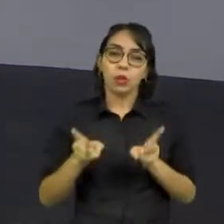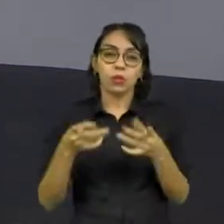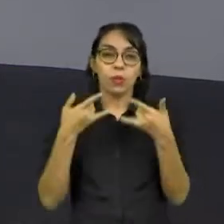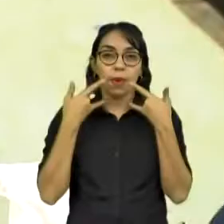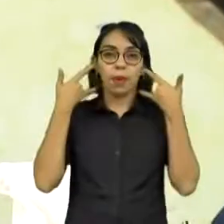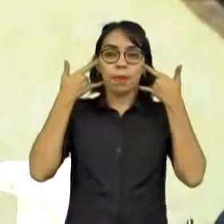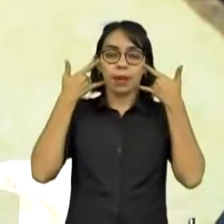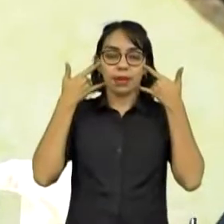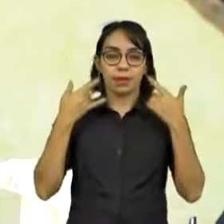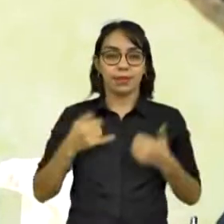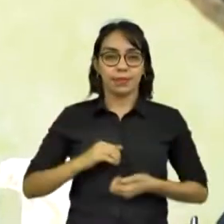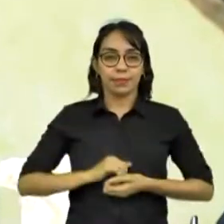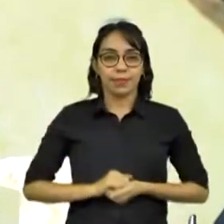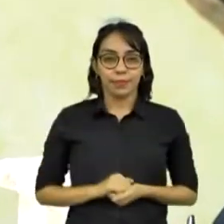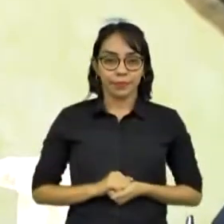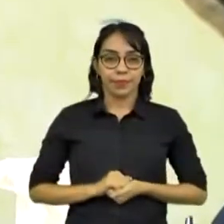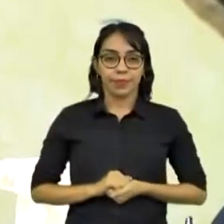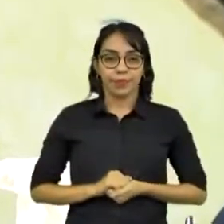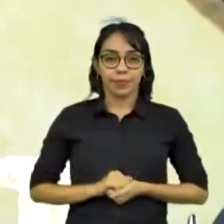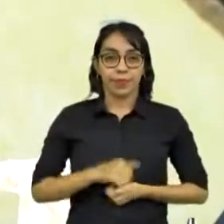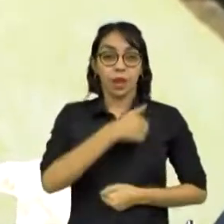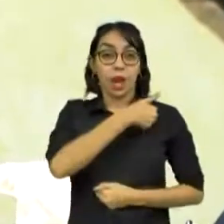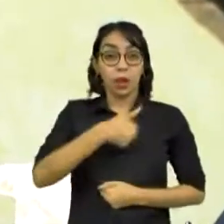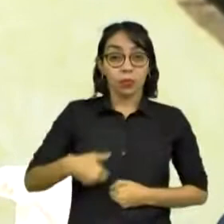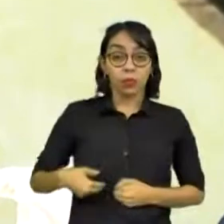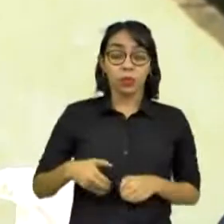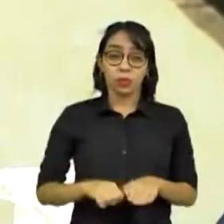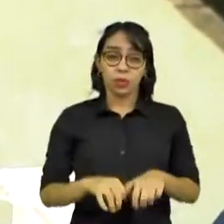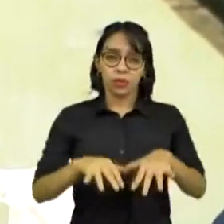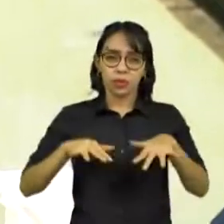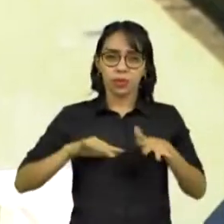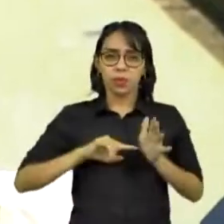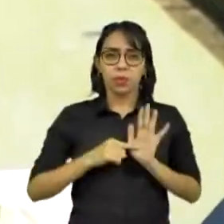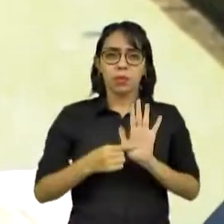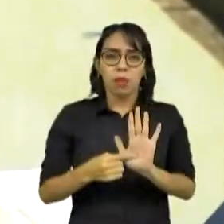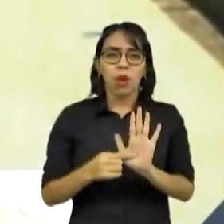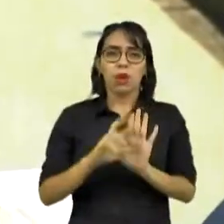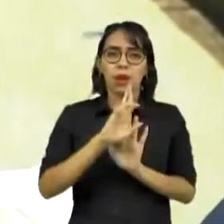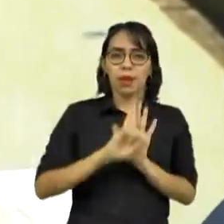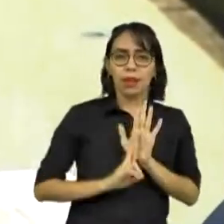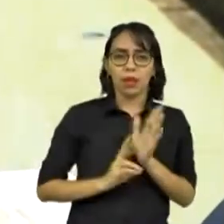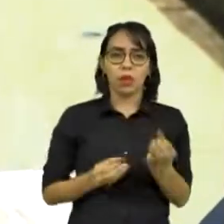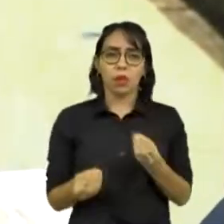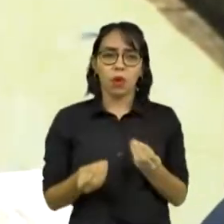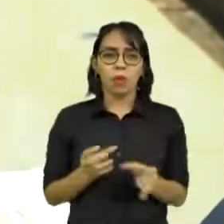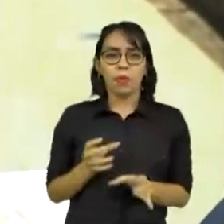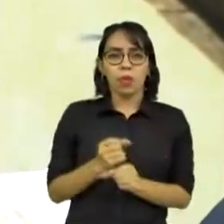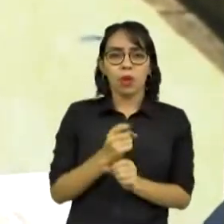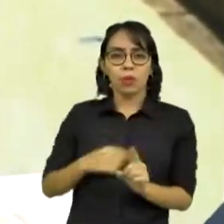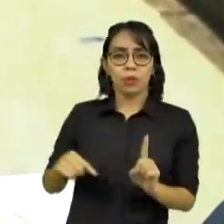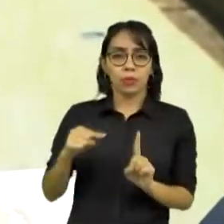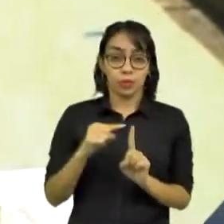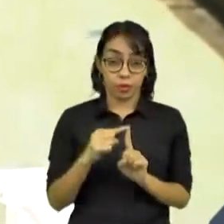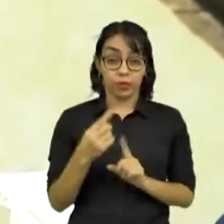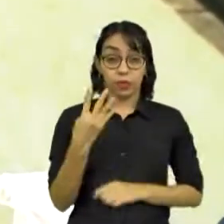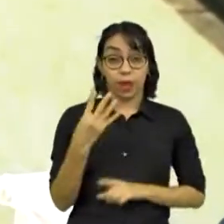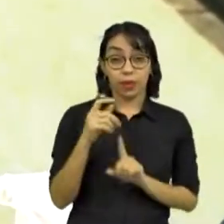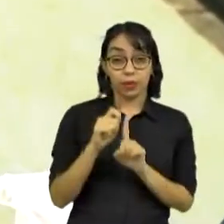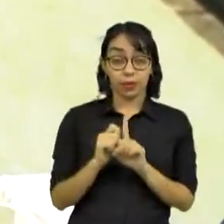máscaras. Audiência pública na Assembleia apresenta relatório das metas fiscais do primeiro quadrimestre